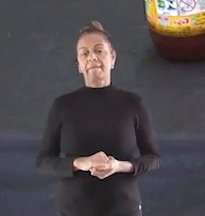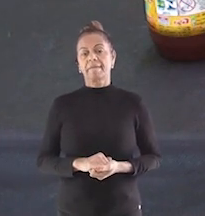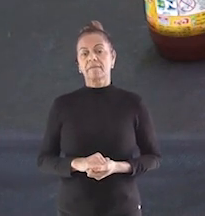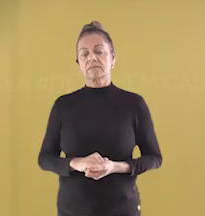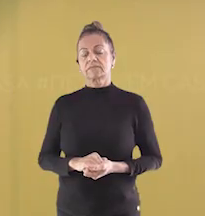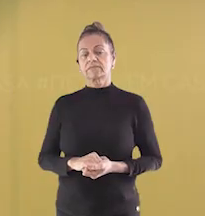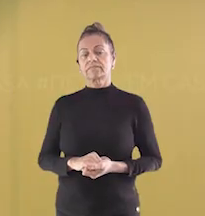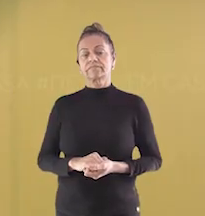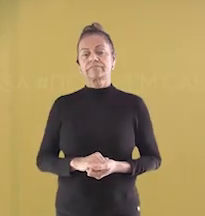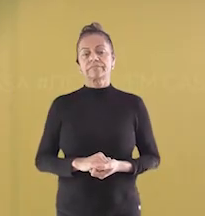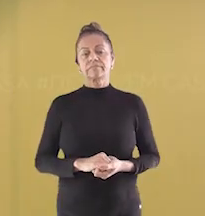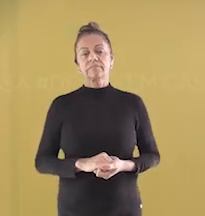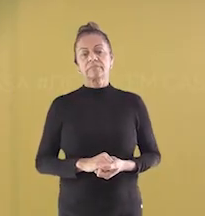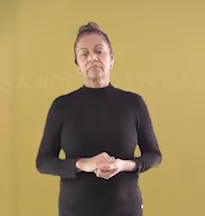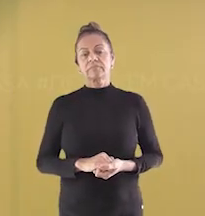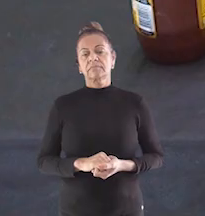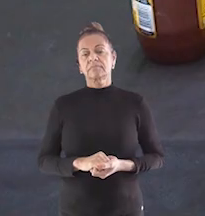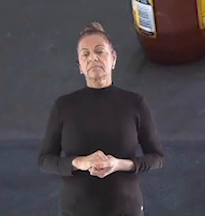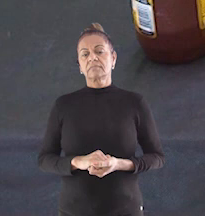tá?